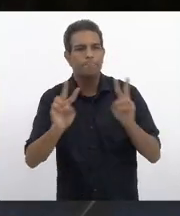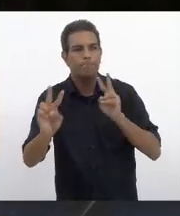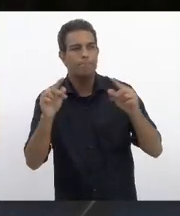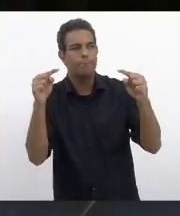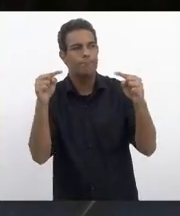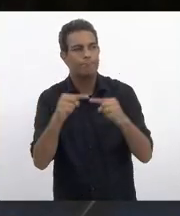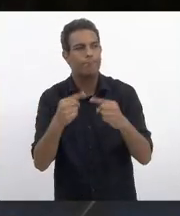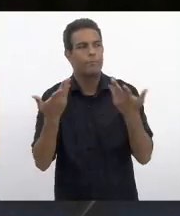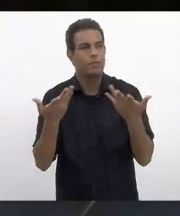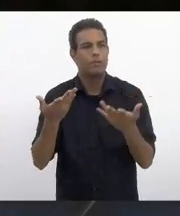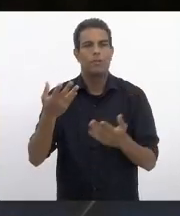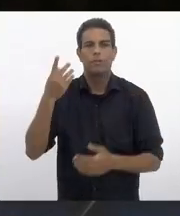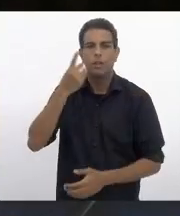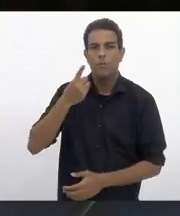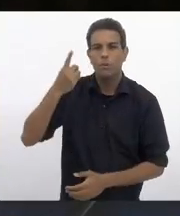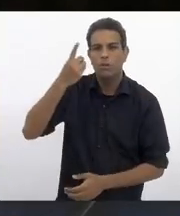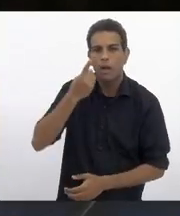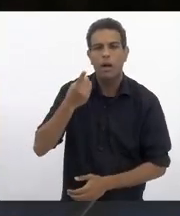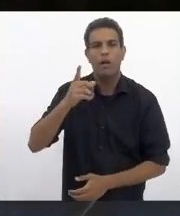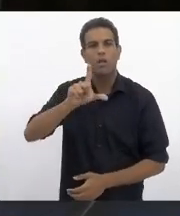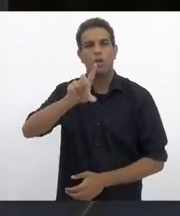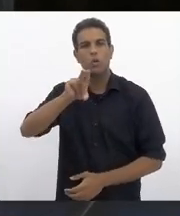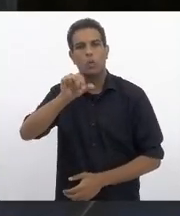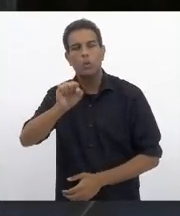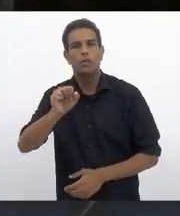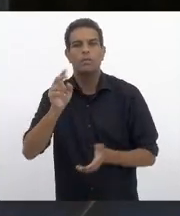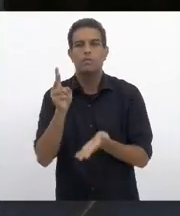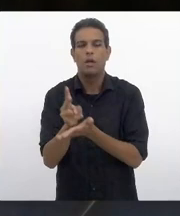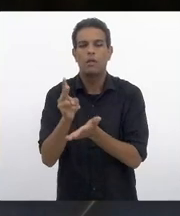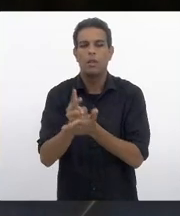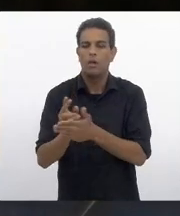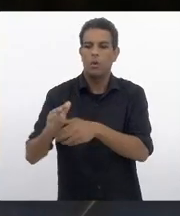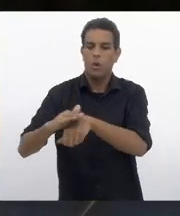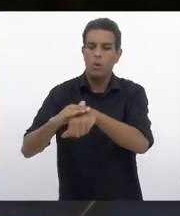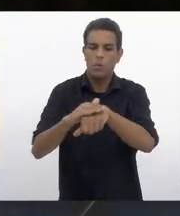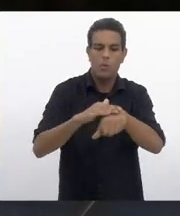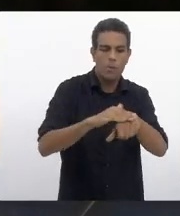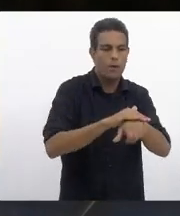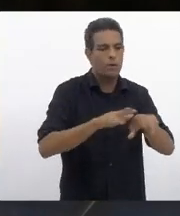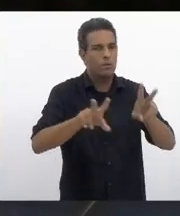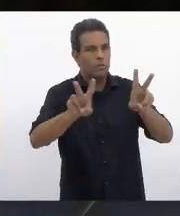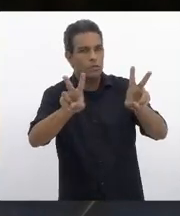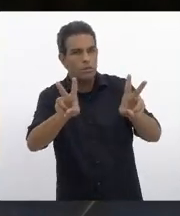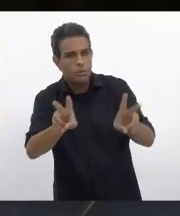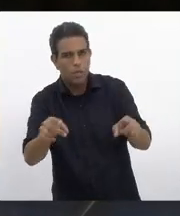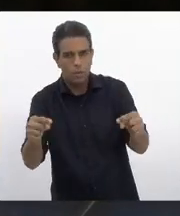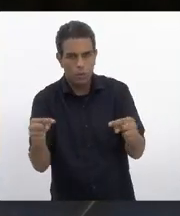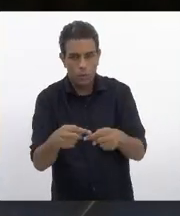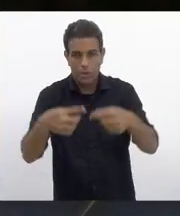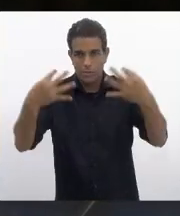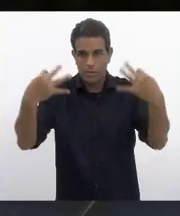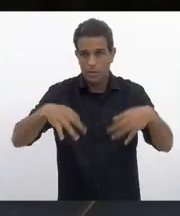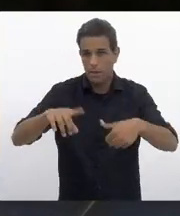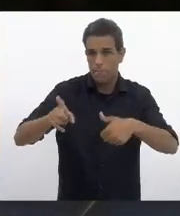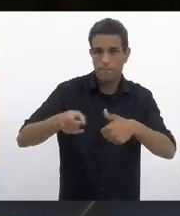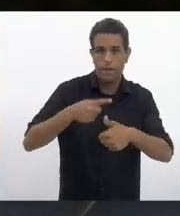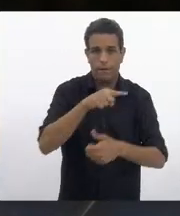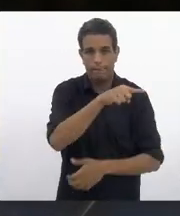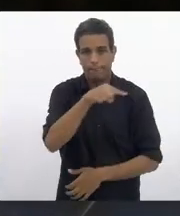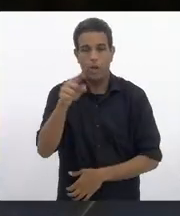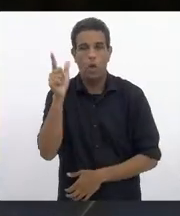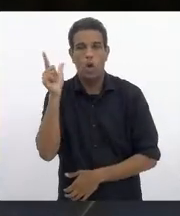o deputado Luiz Paulo está aqui presente também, sempre pontuando nos momentos certos, naquela primeira fala do senhor, acho